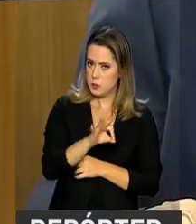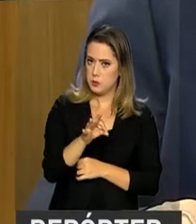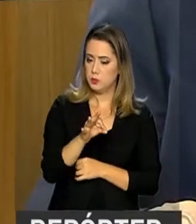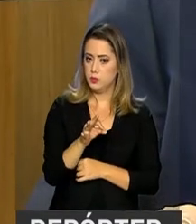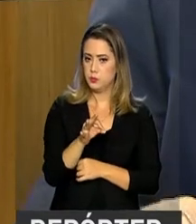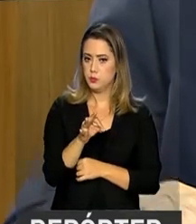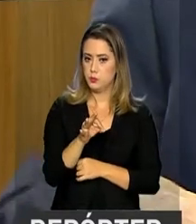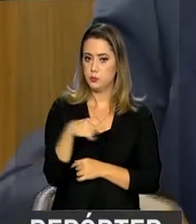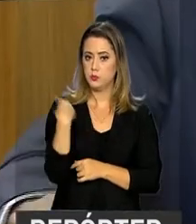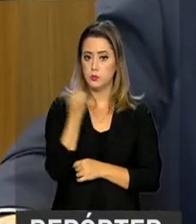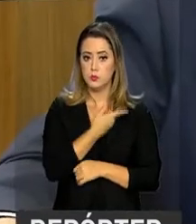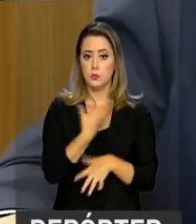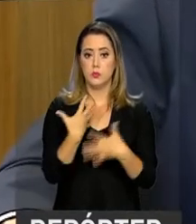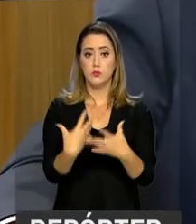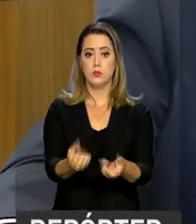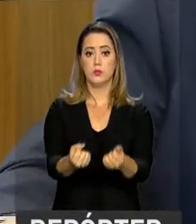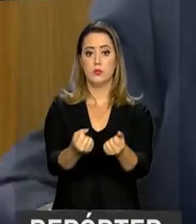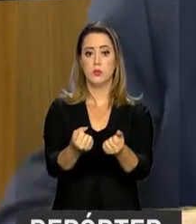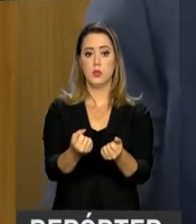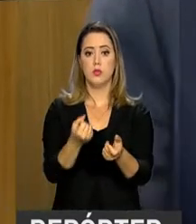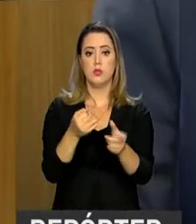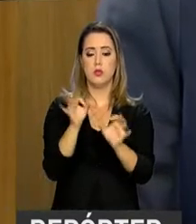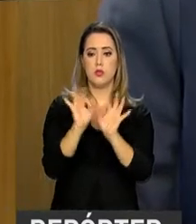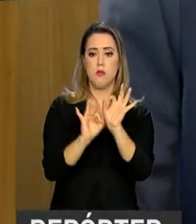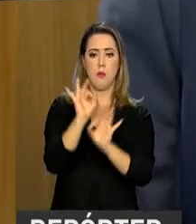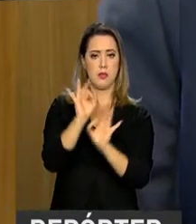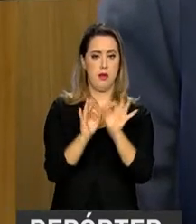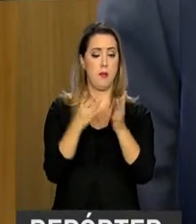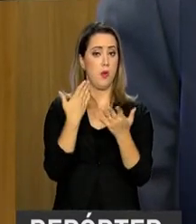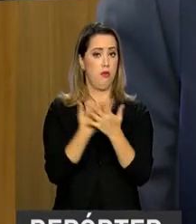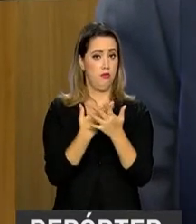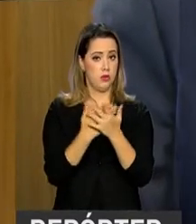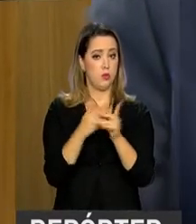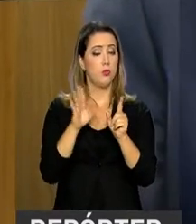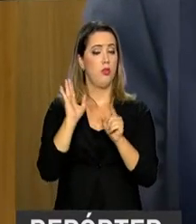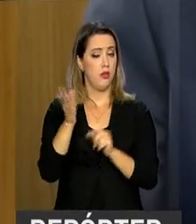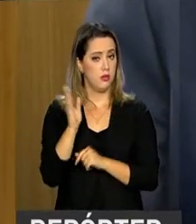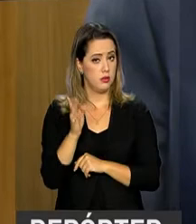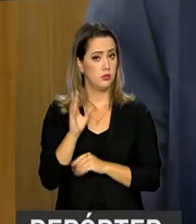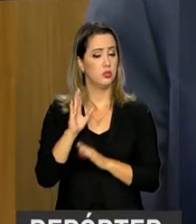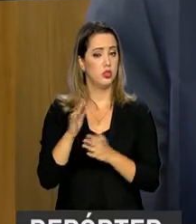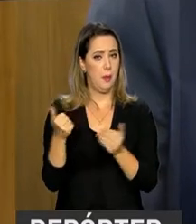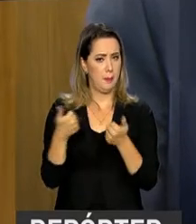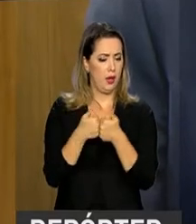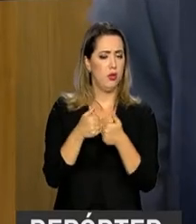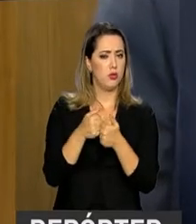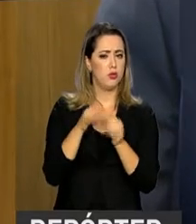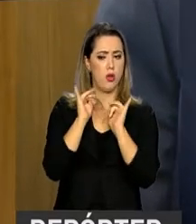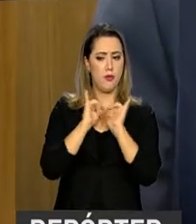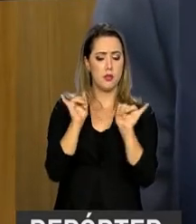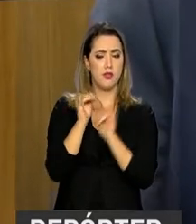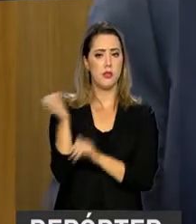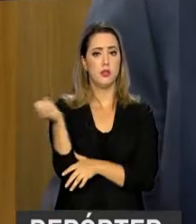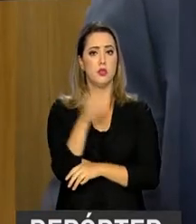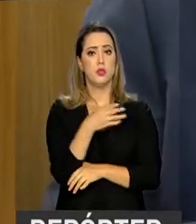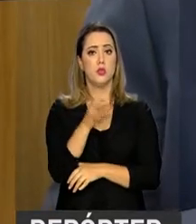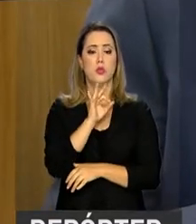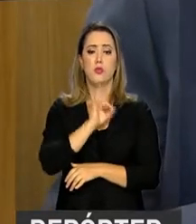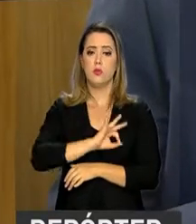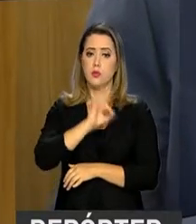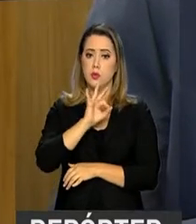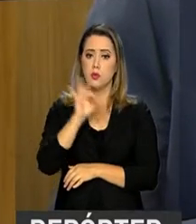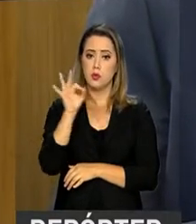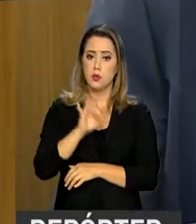nós vamos fazer uma revisão próximamente mas não me surpreenderia se